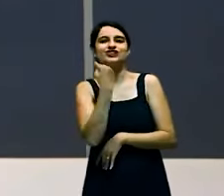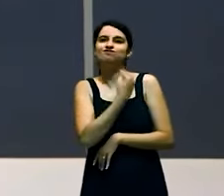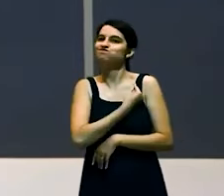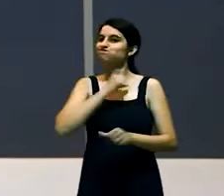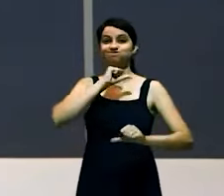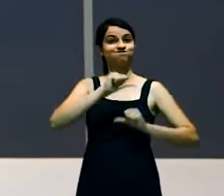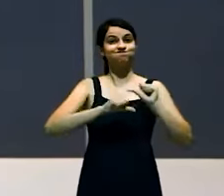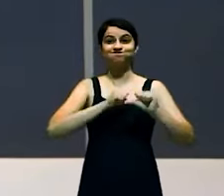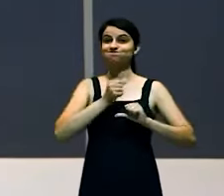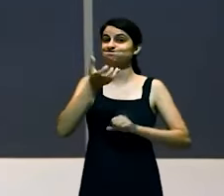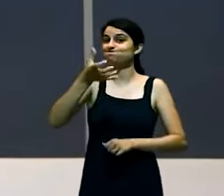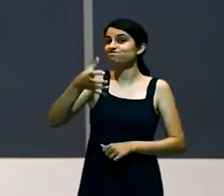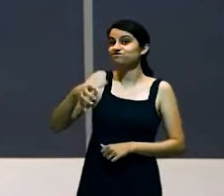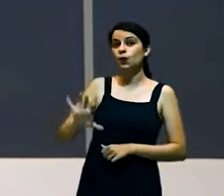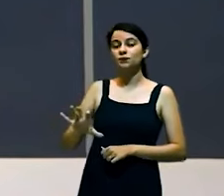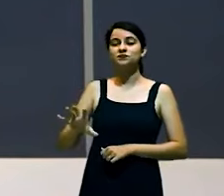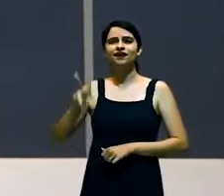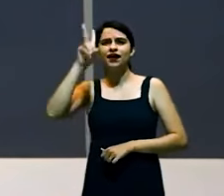me recordo que no início desse ano,